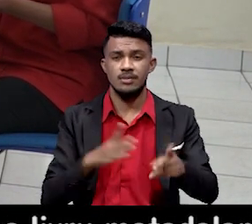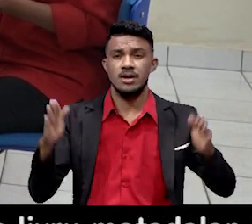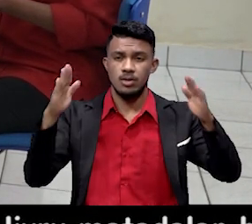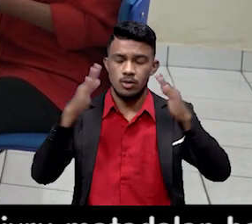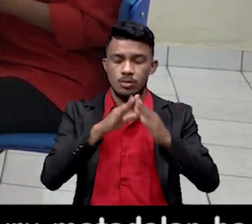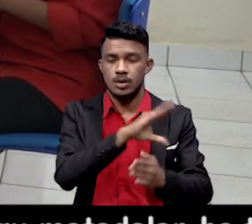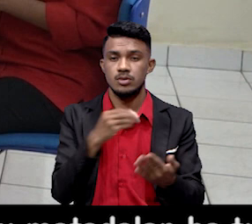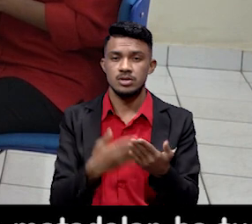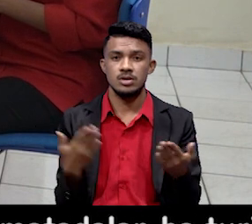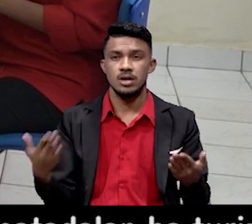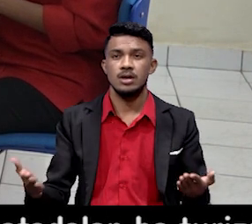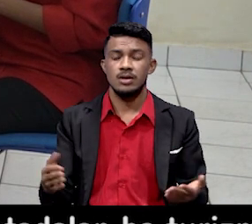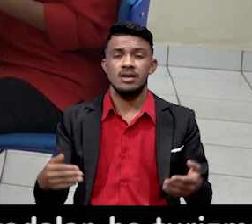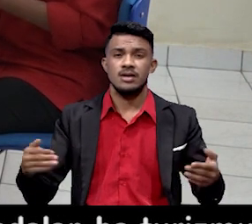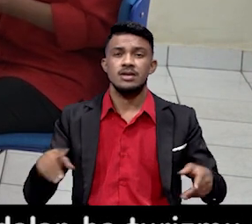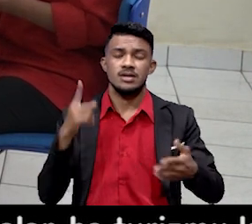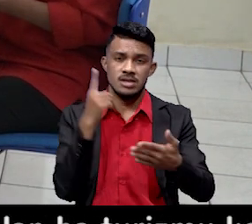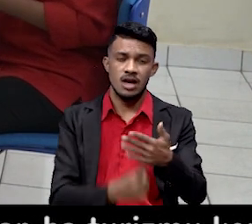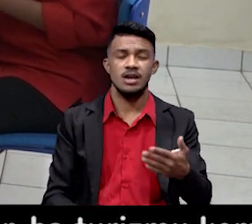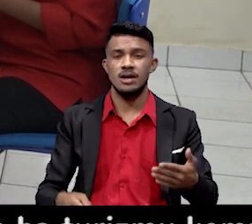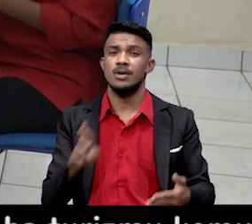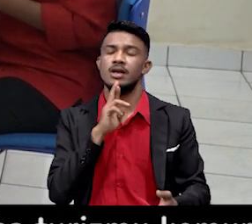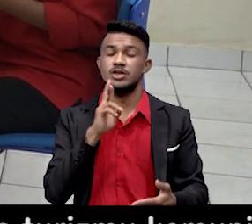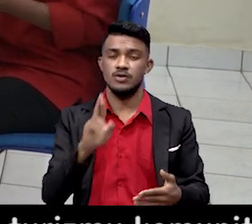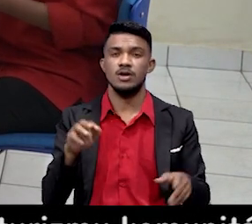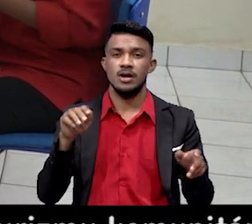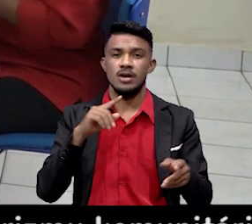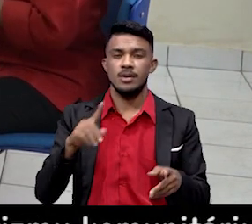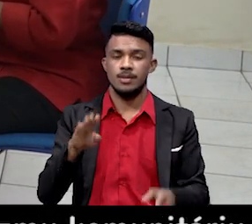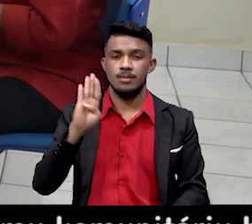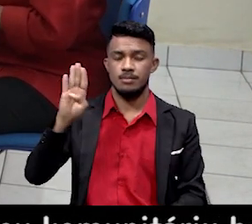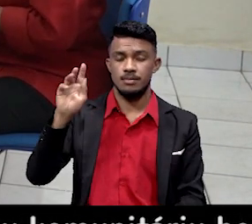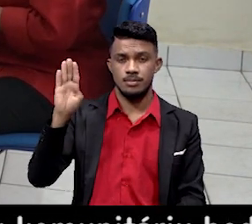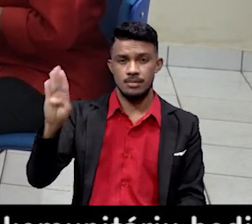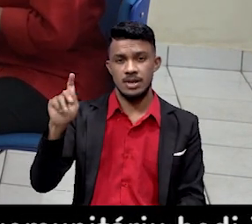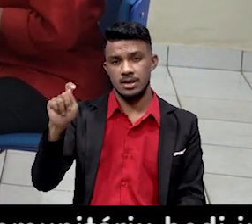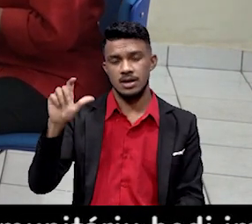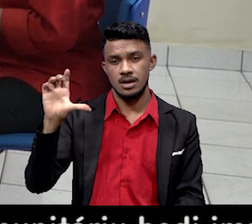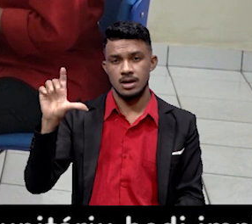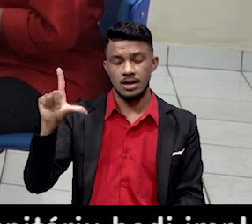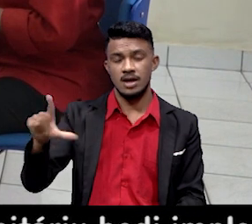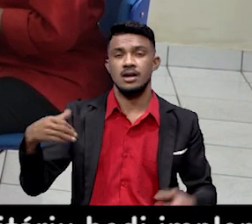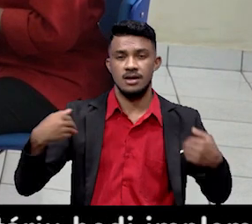saída mak betele iha atu responde ka antisipa ho di la bele acontece tan buas irasne.